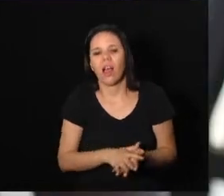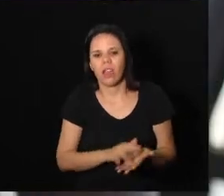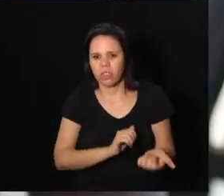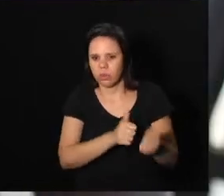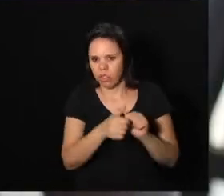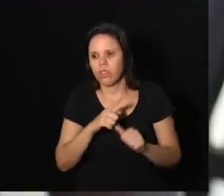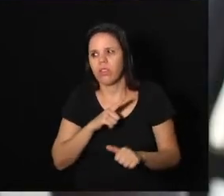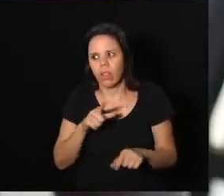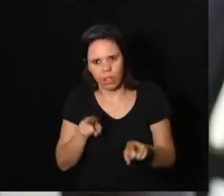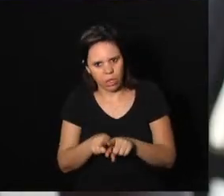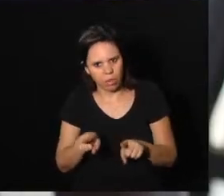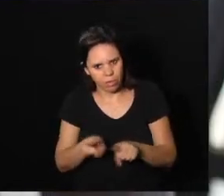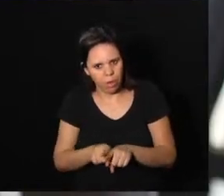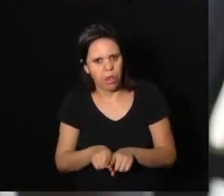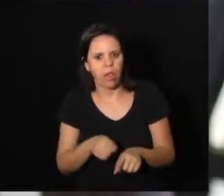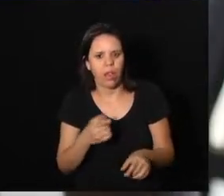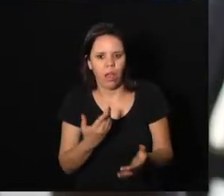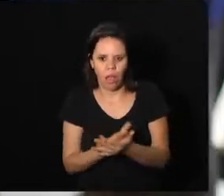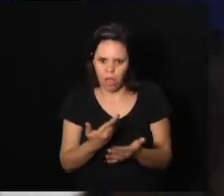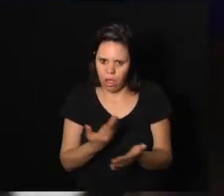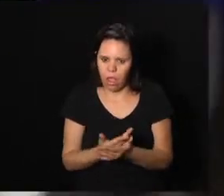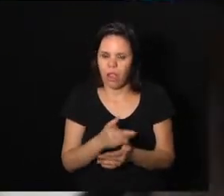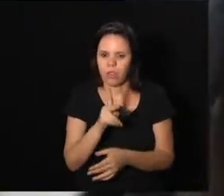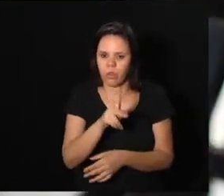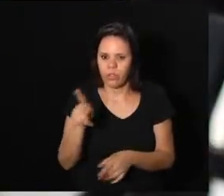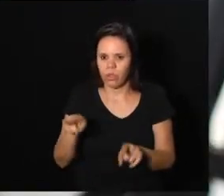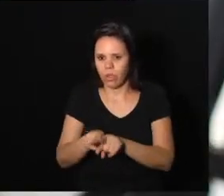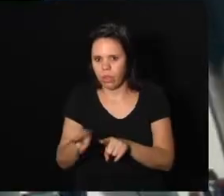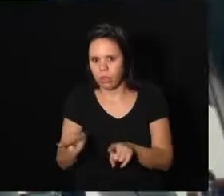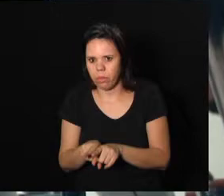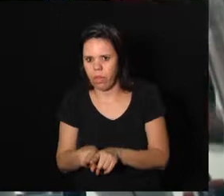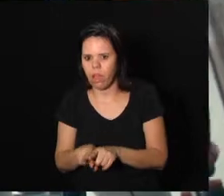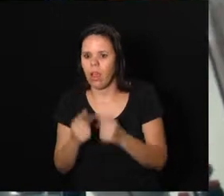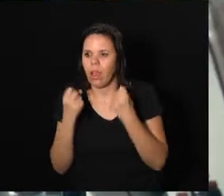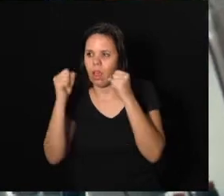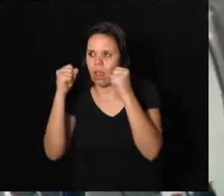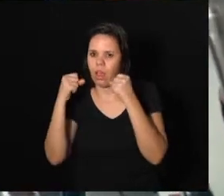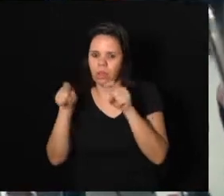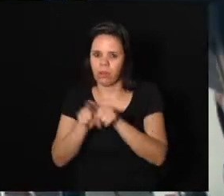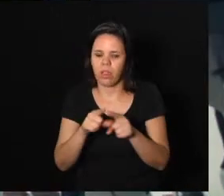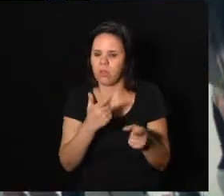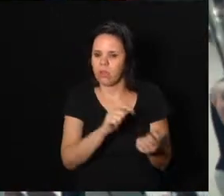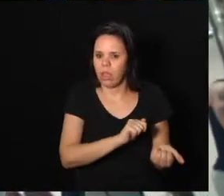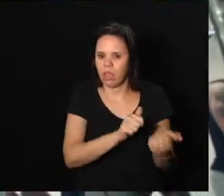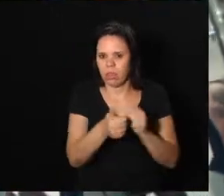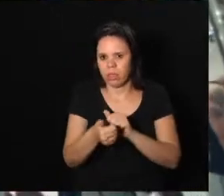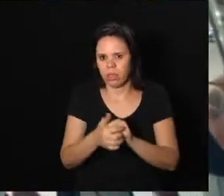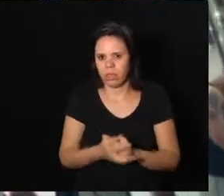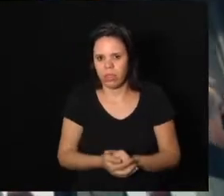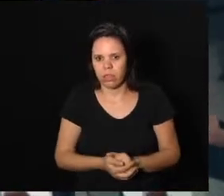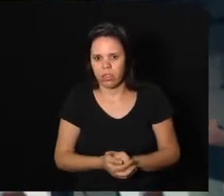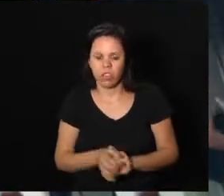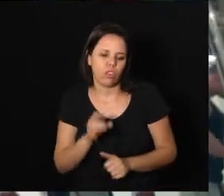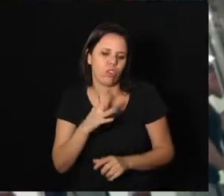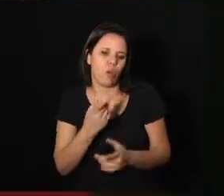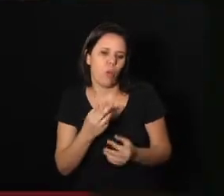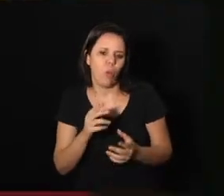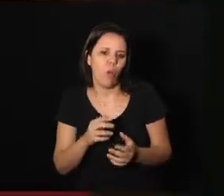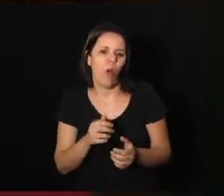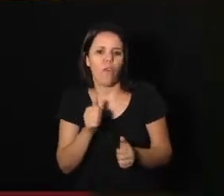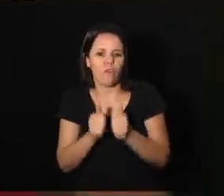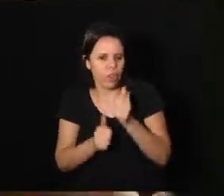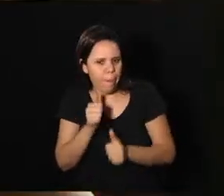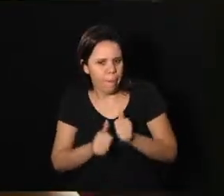licenciatura e o bacharelado. O bacharelado só atua em academia. E a academia não tem esporte. Não esportes como futebol,